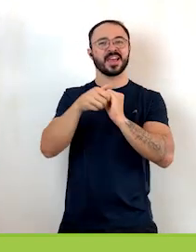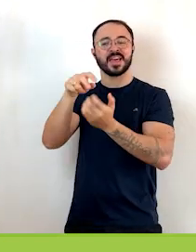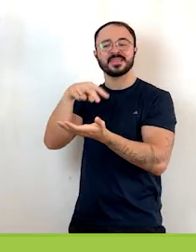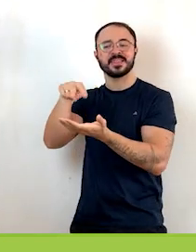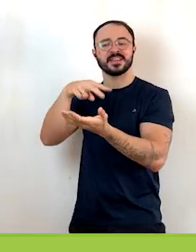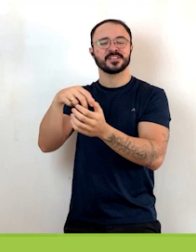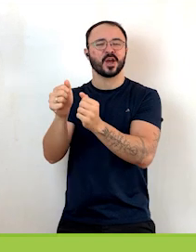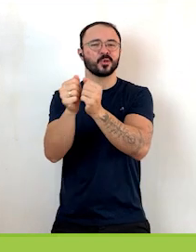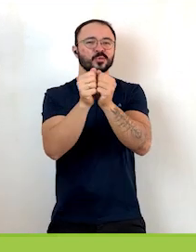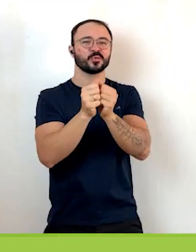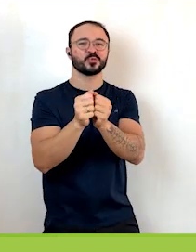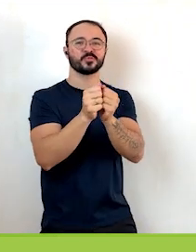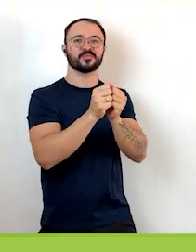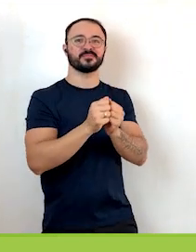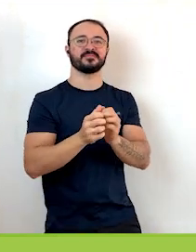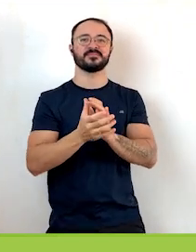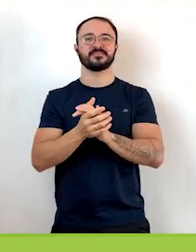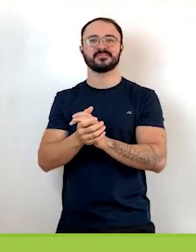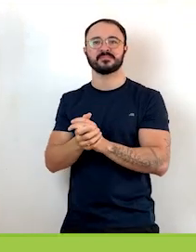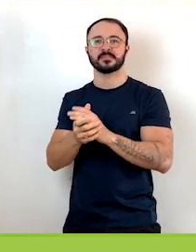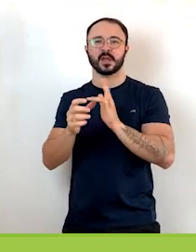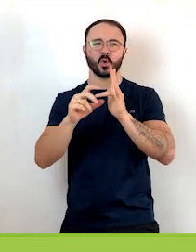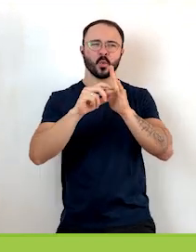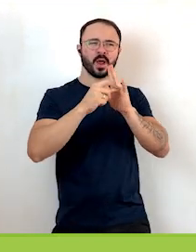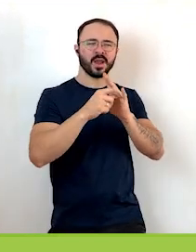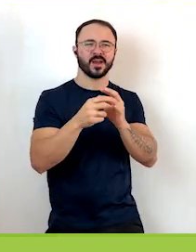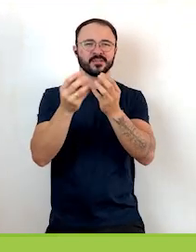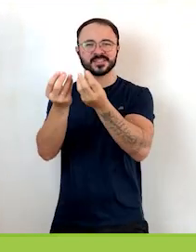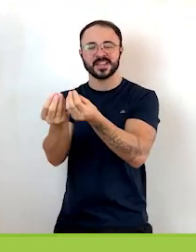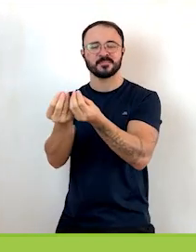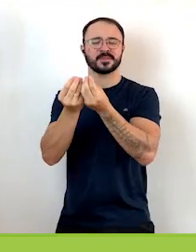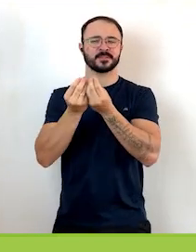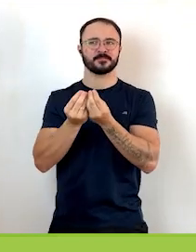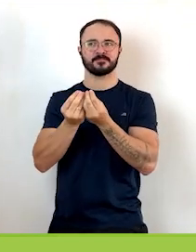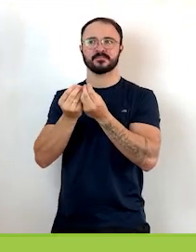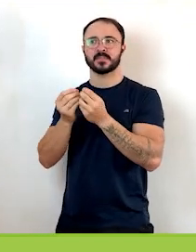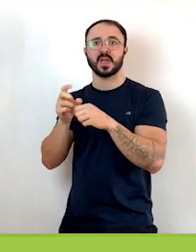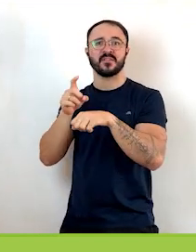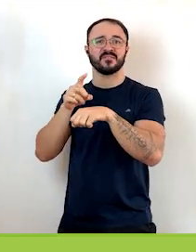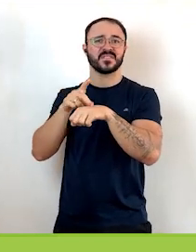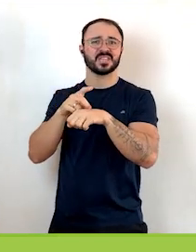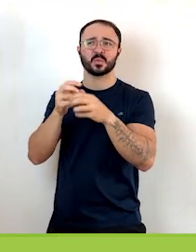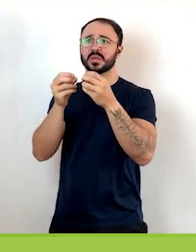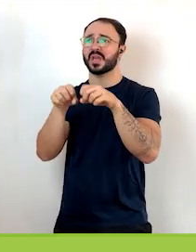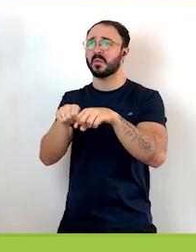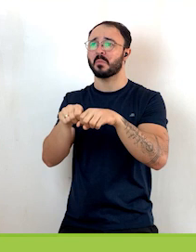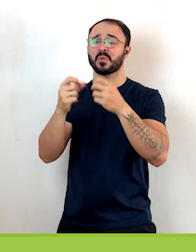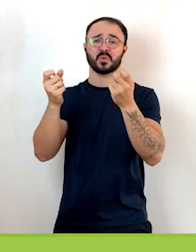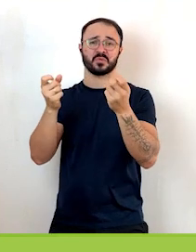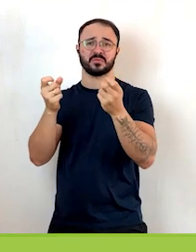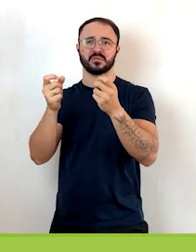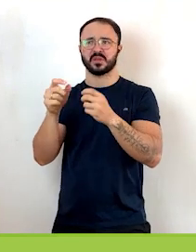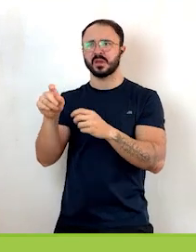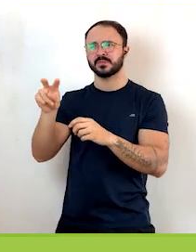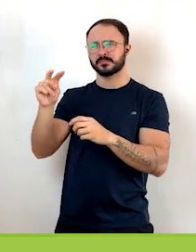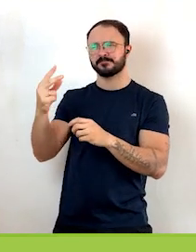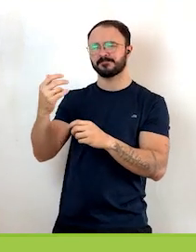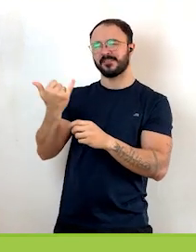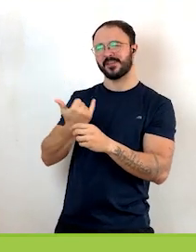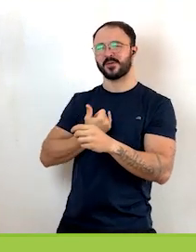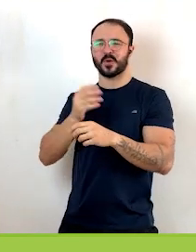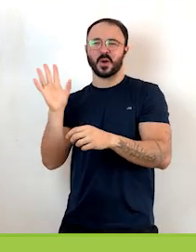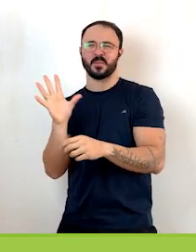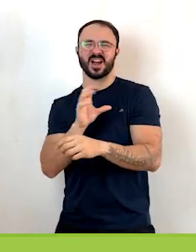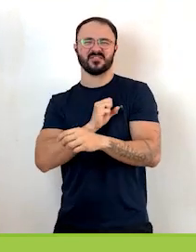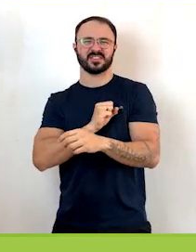volta volta e meia vamos dar o anel que tu me destes era vidro e se quebrou o amor